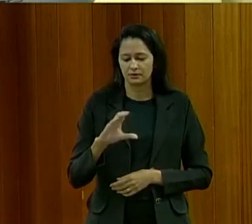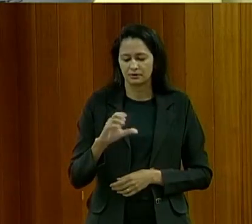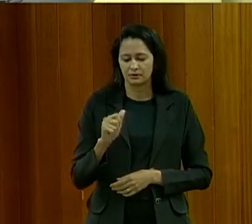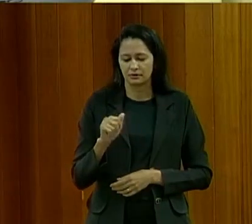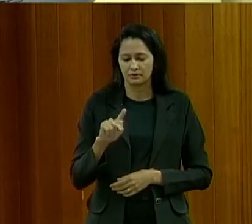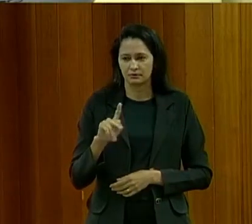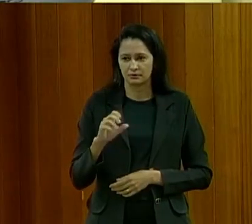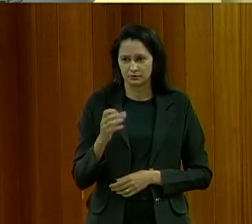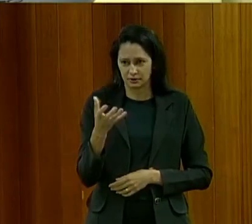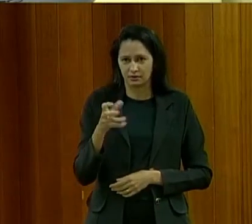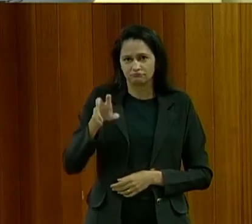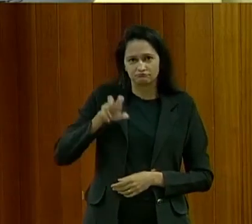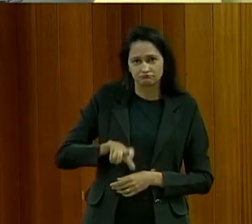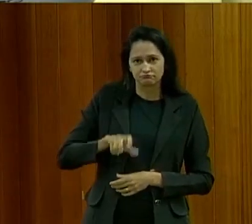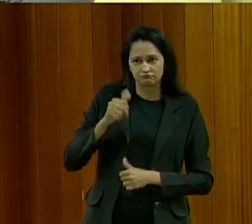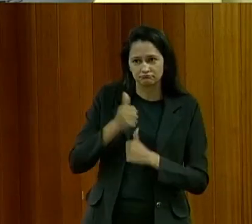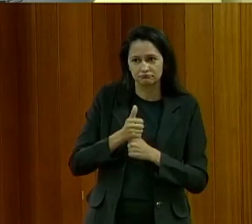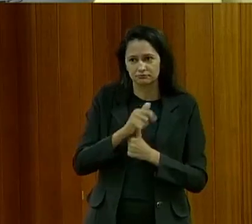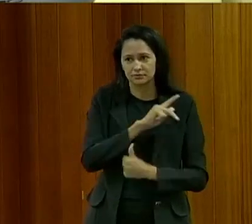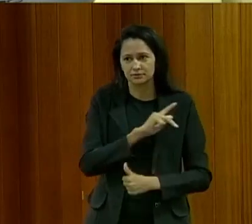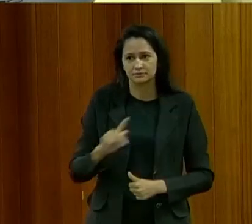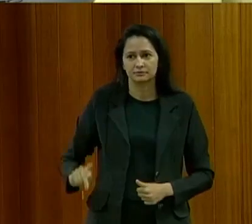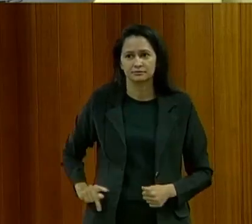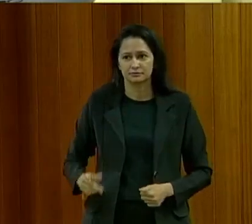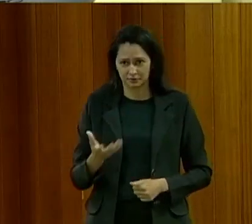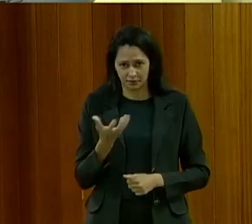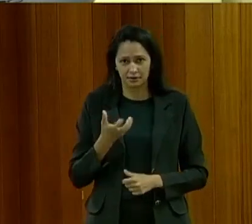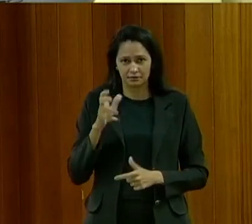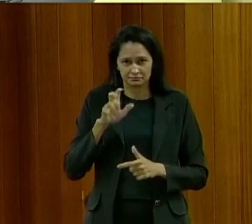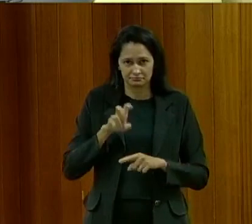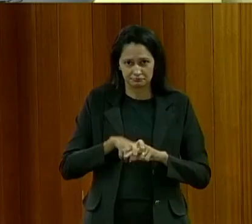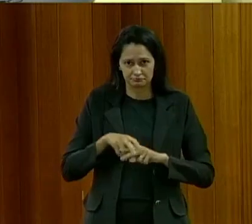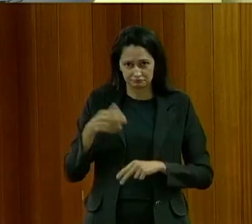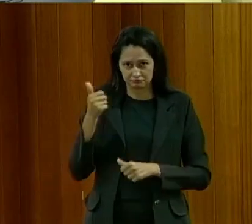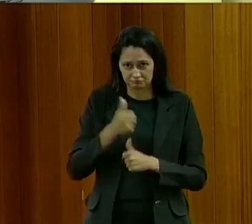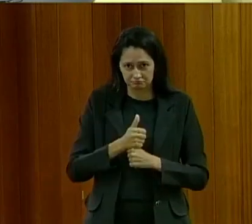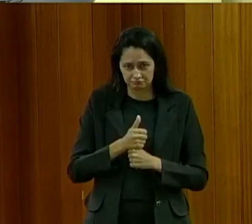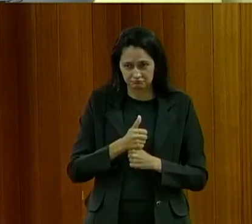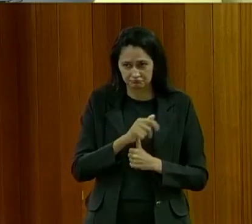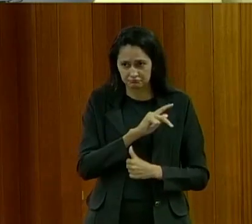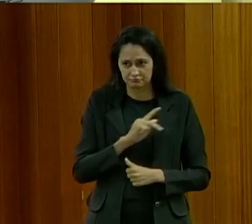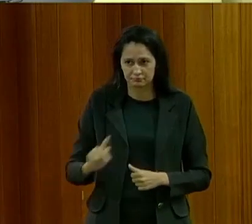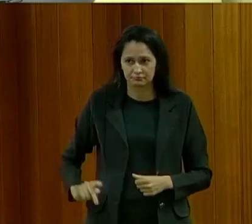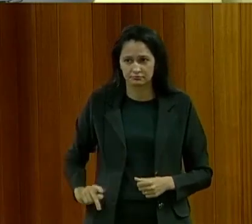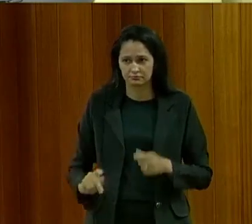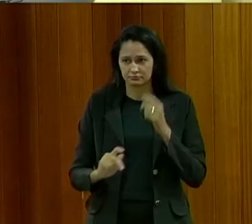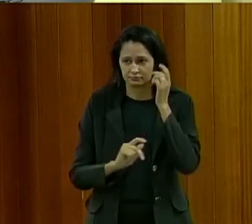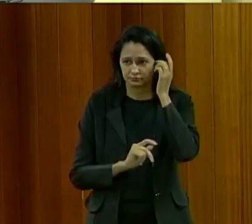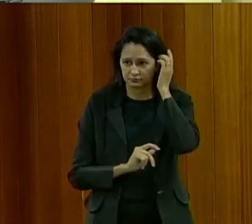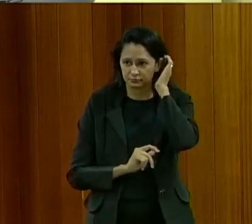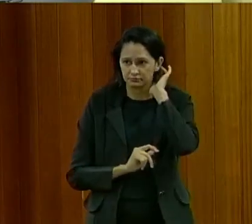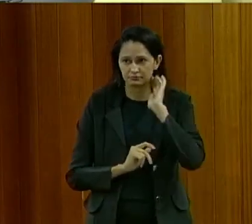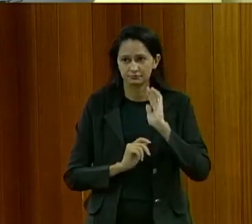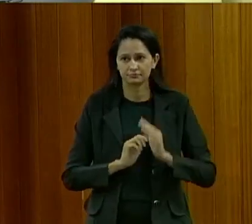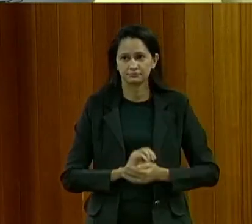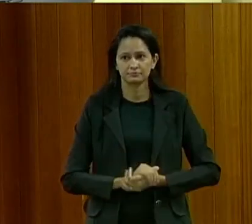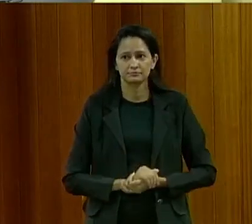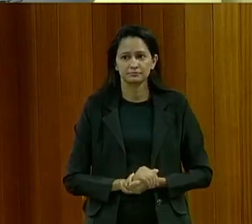Presidente Policarpo, Vossa Excelência deseja assumir a presidência? Vamos entrar na pauta. Então, primeiro projeto.